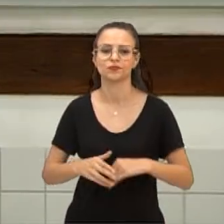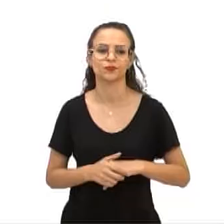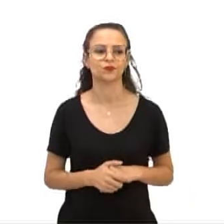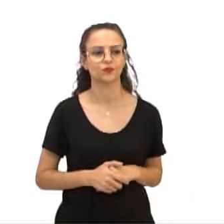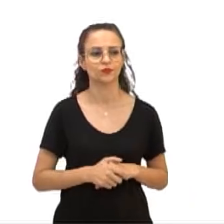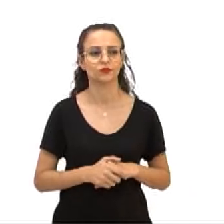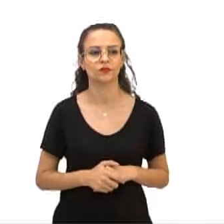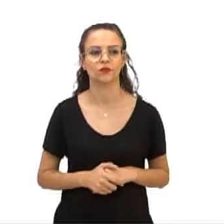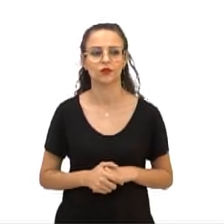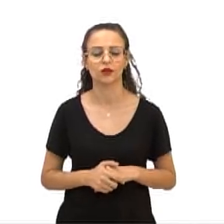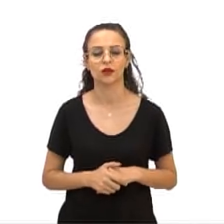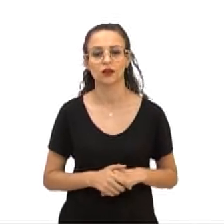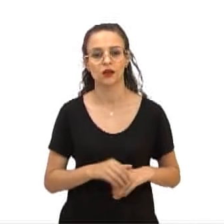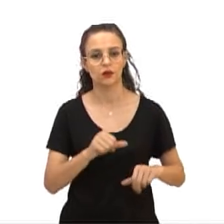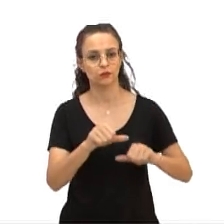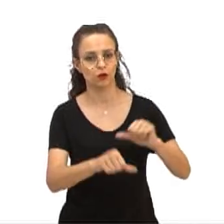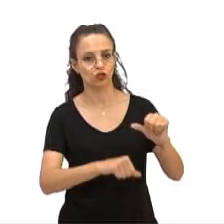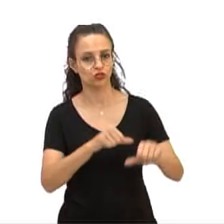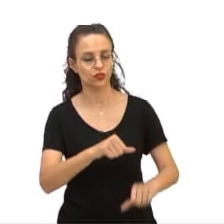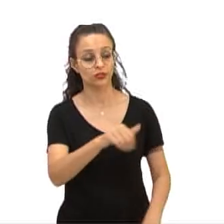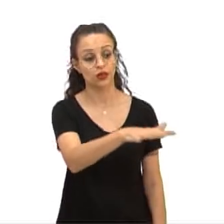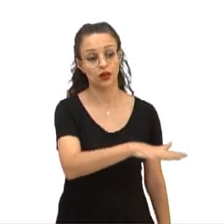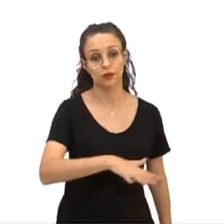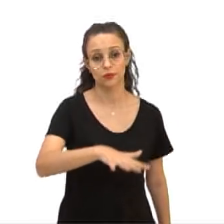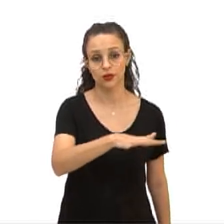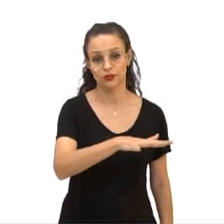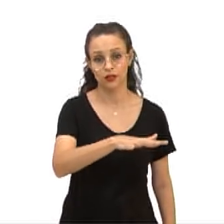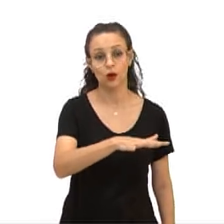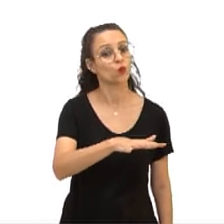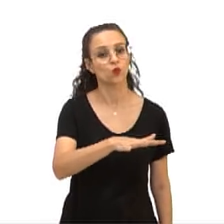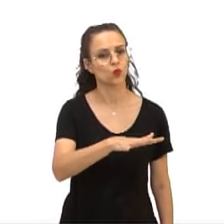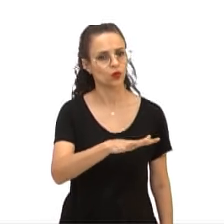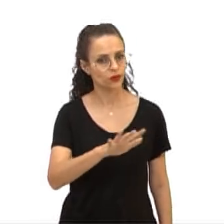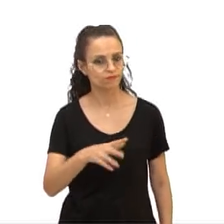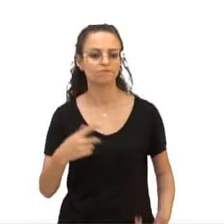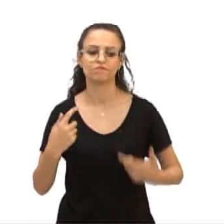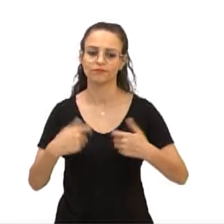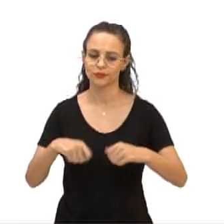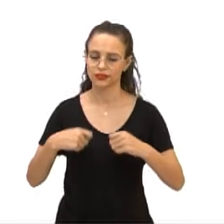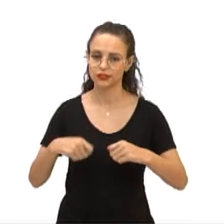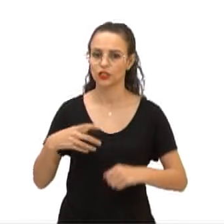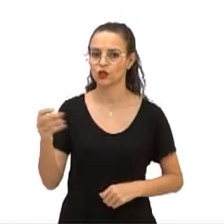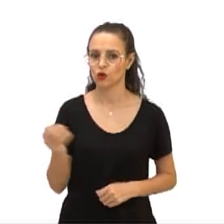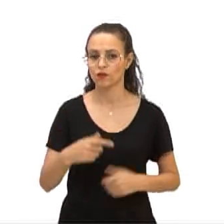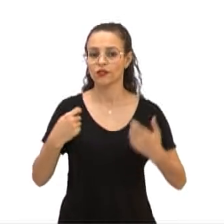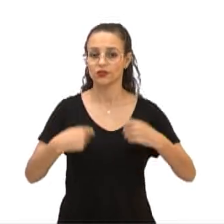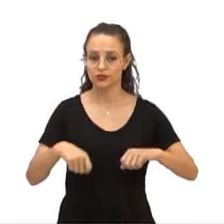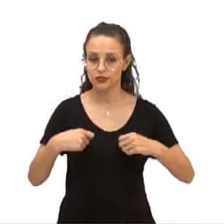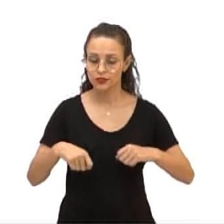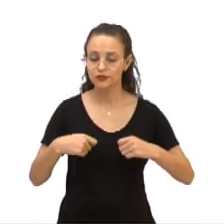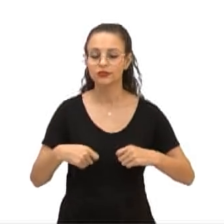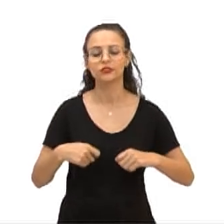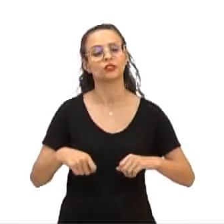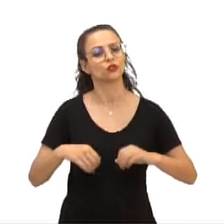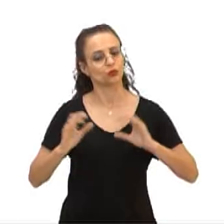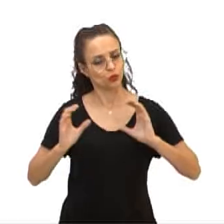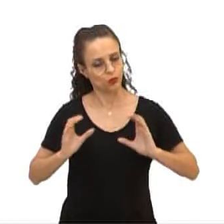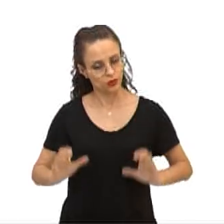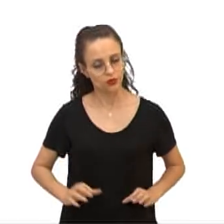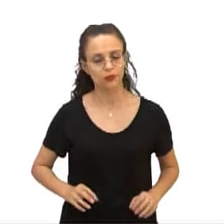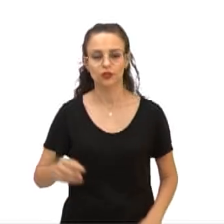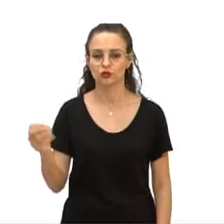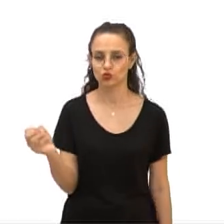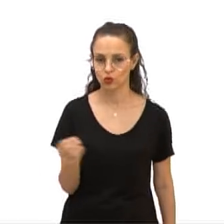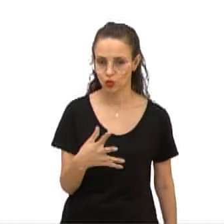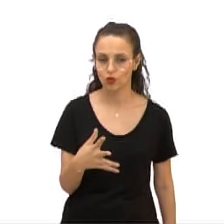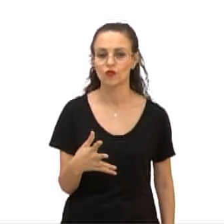ó, modificações ambientais levam a novas necessidades, que levam a novos comportamentos por parte